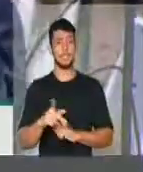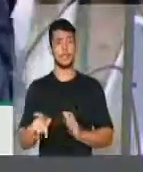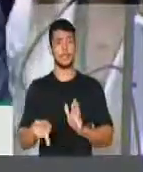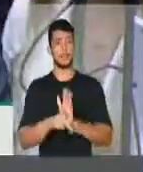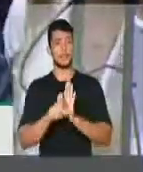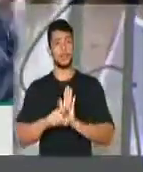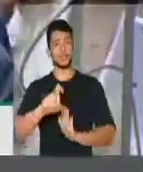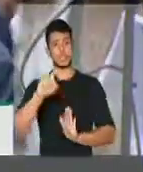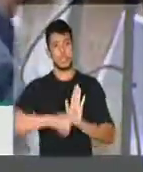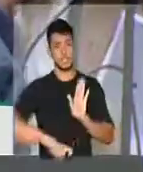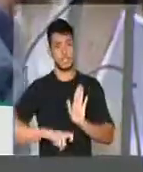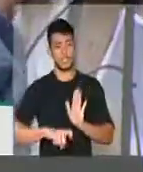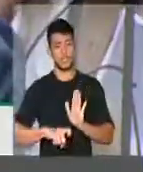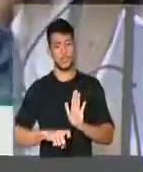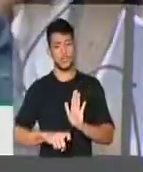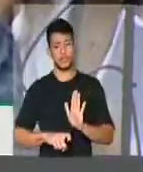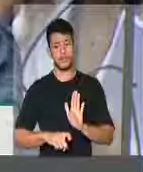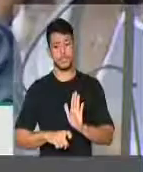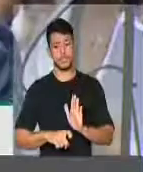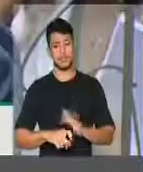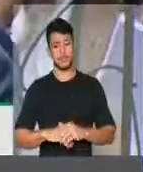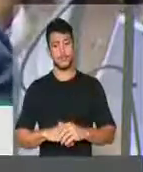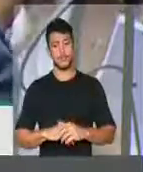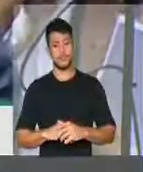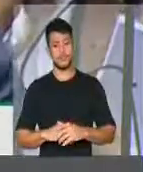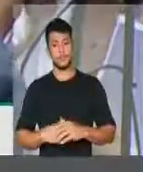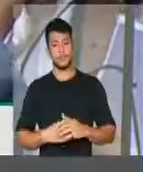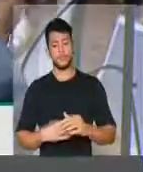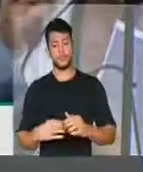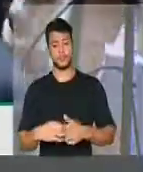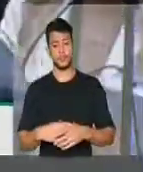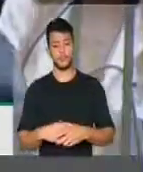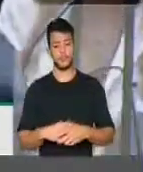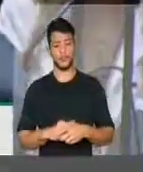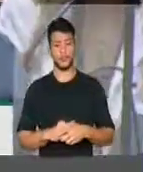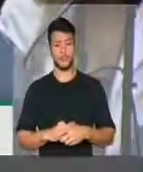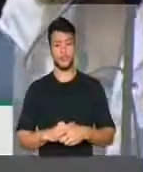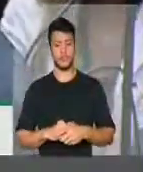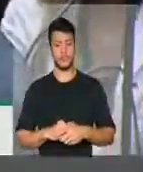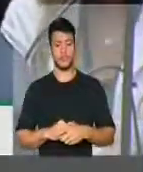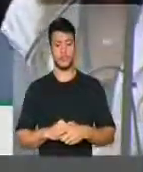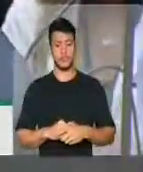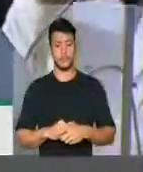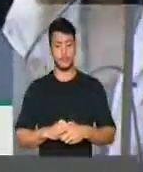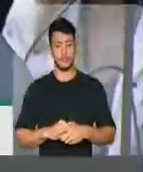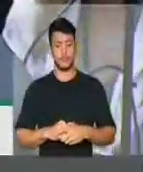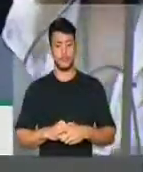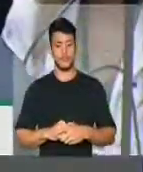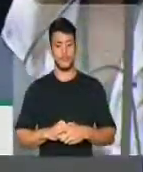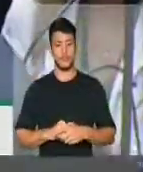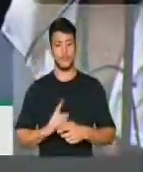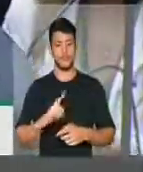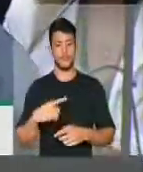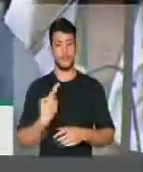aprova em relação às petrolíferas, é injusta, espúria e inaceitável. O nosso voto é sim.